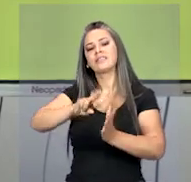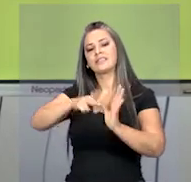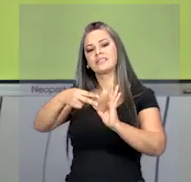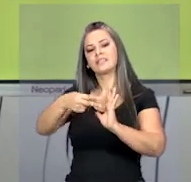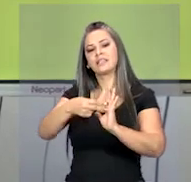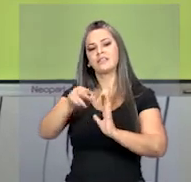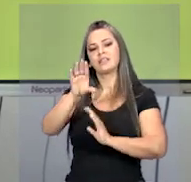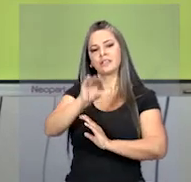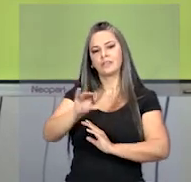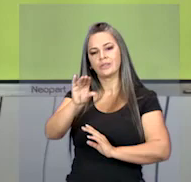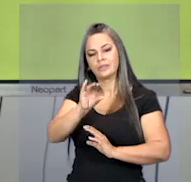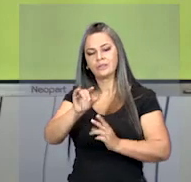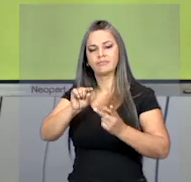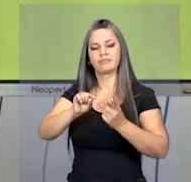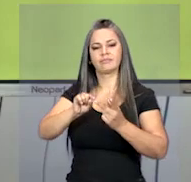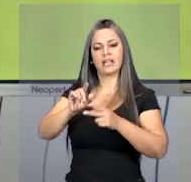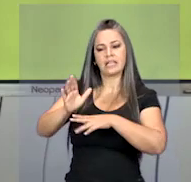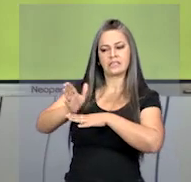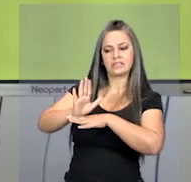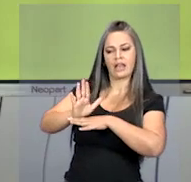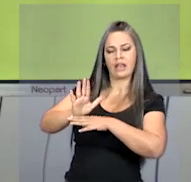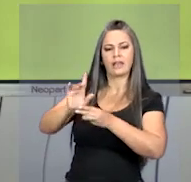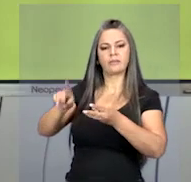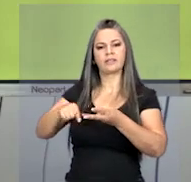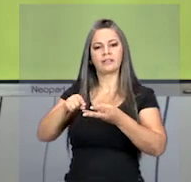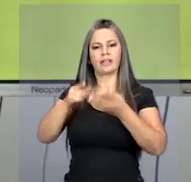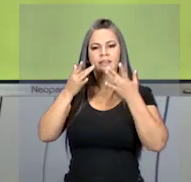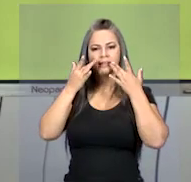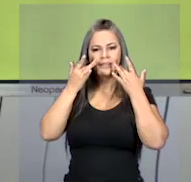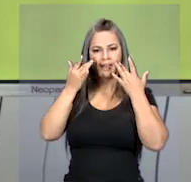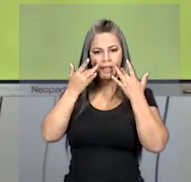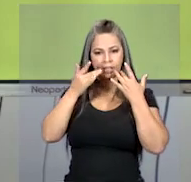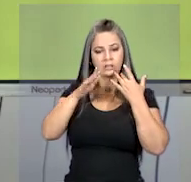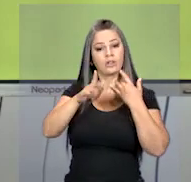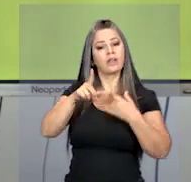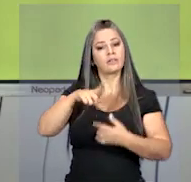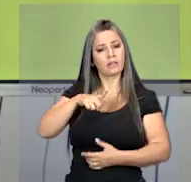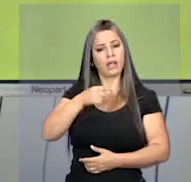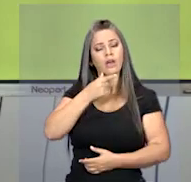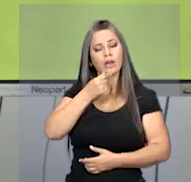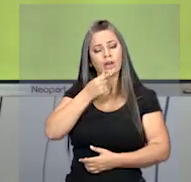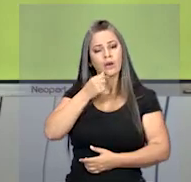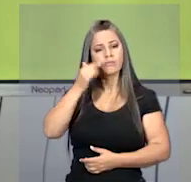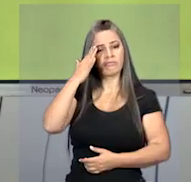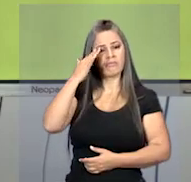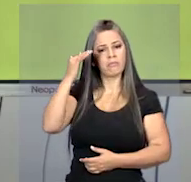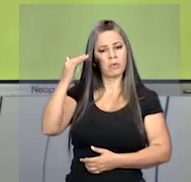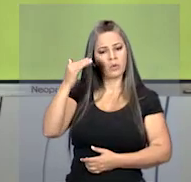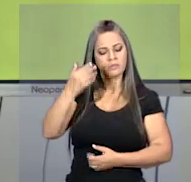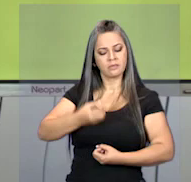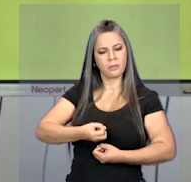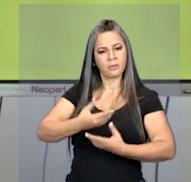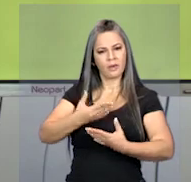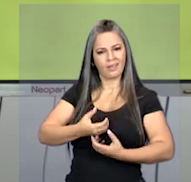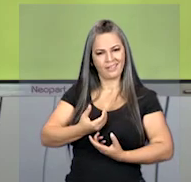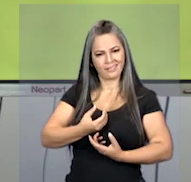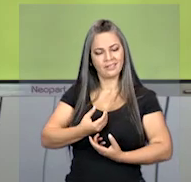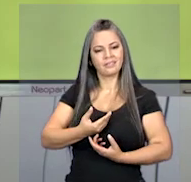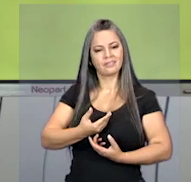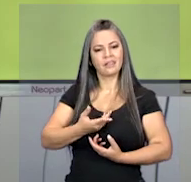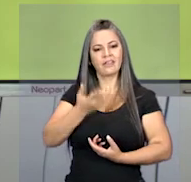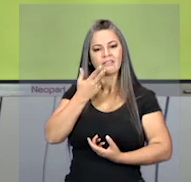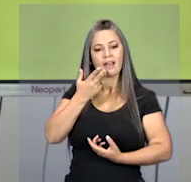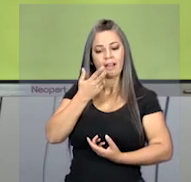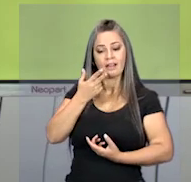aqui um famoso poeta brasileiro, vivo felizmente, Ferreira Goulart. Ele fala o seguinte: a